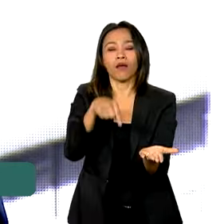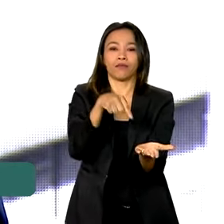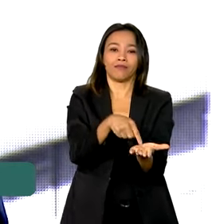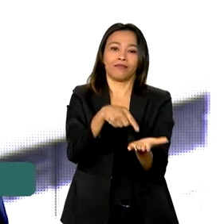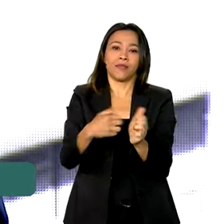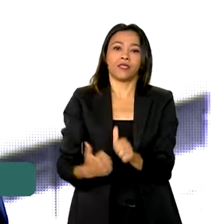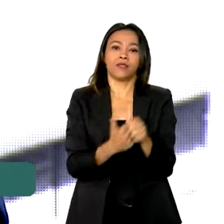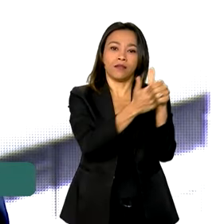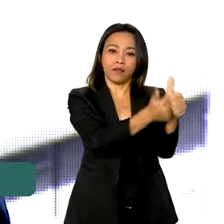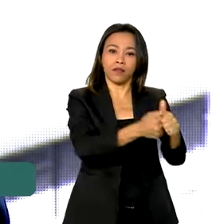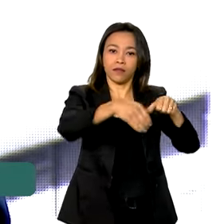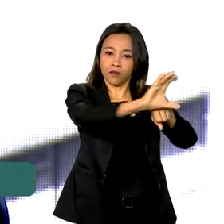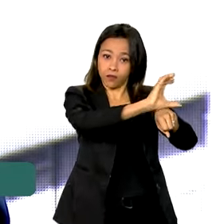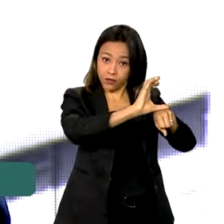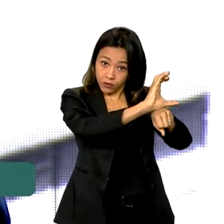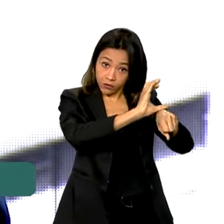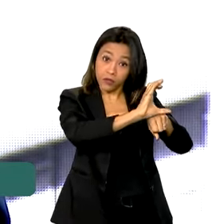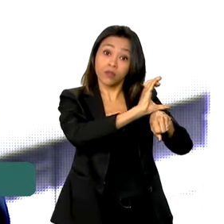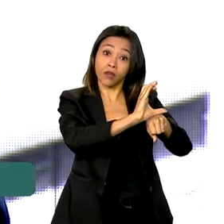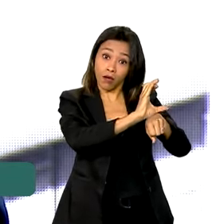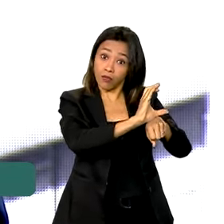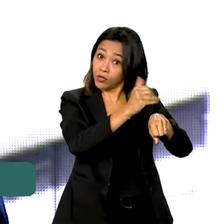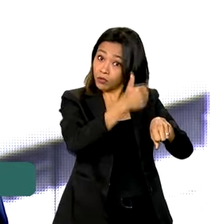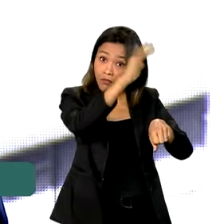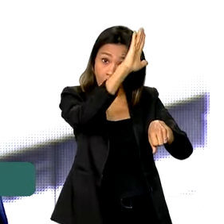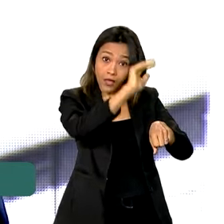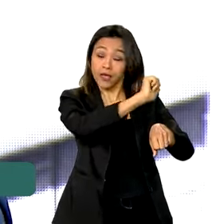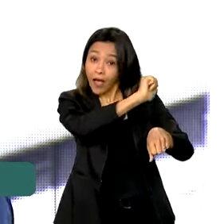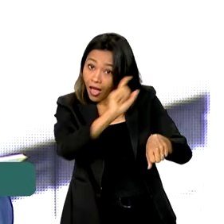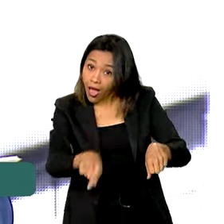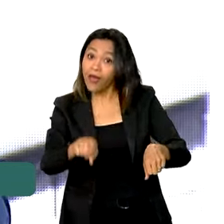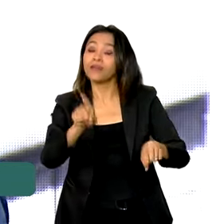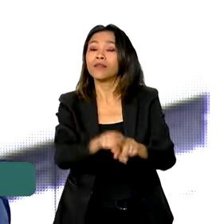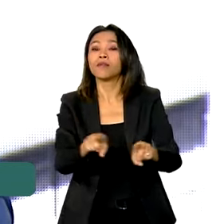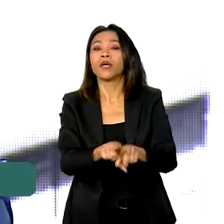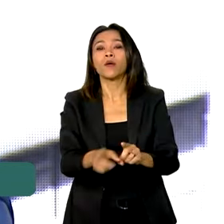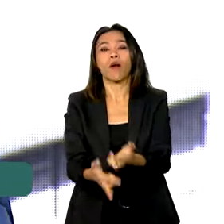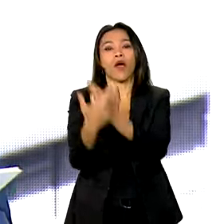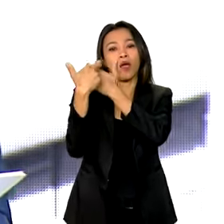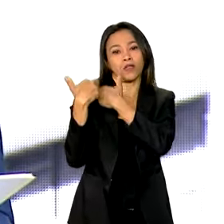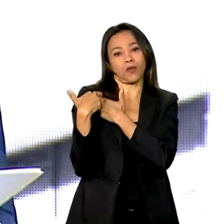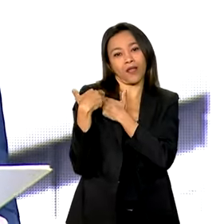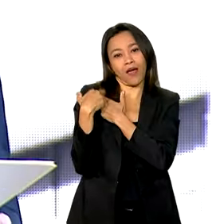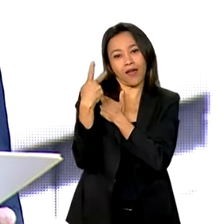legal. É um pacto de responsabilidade com o nosso querido planeta.